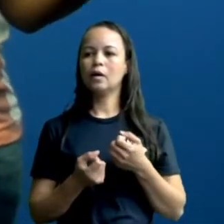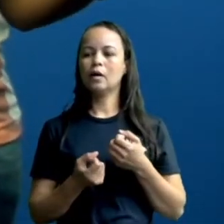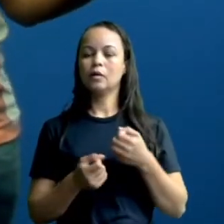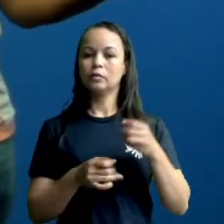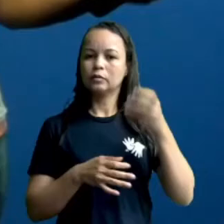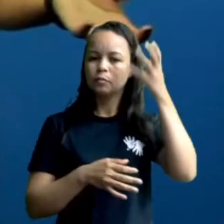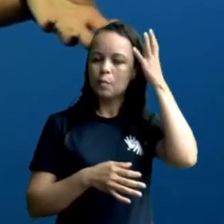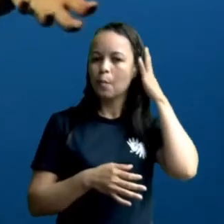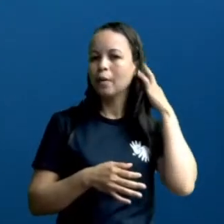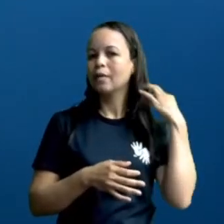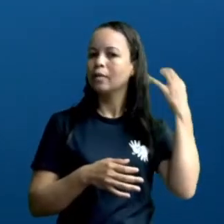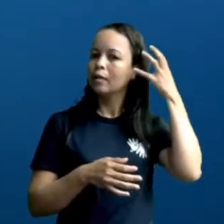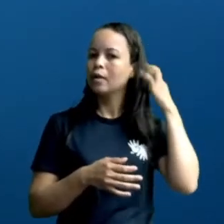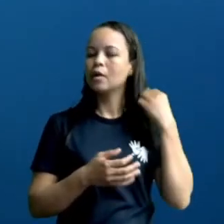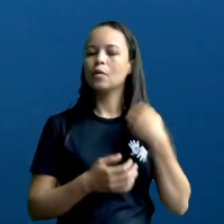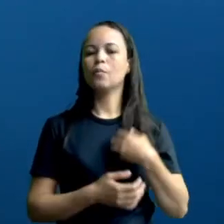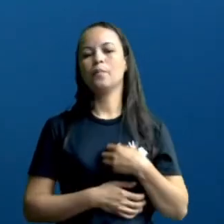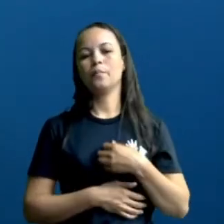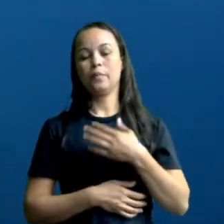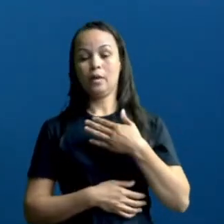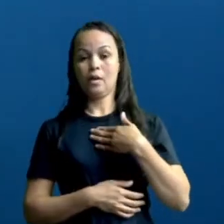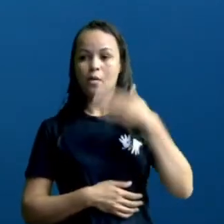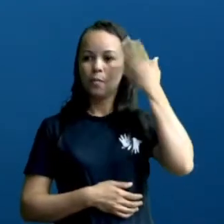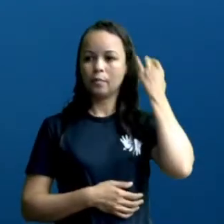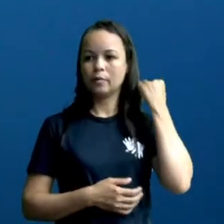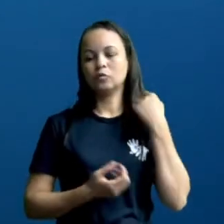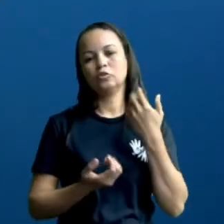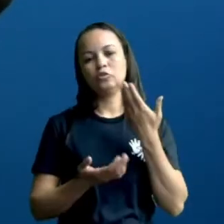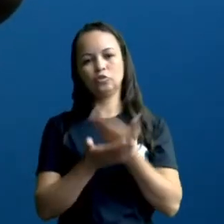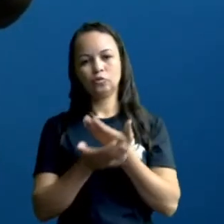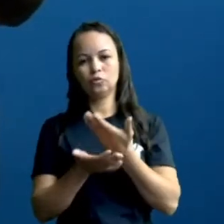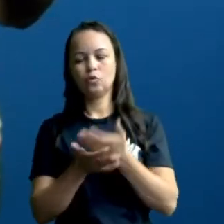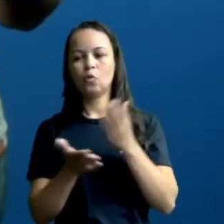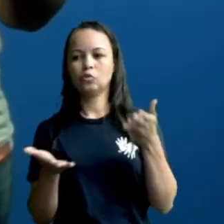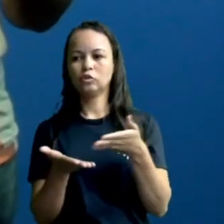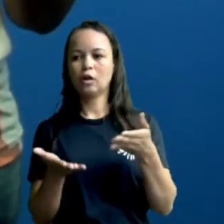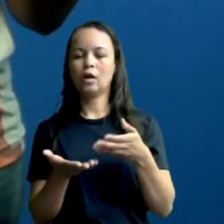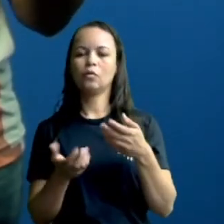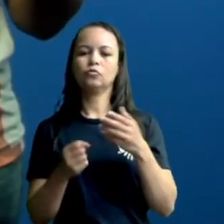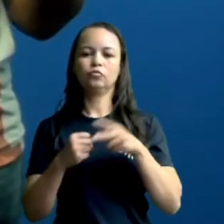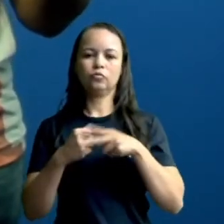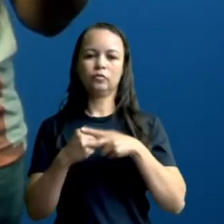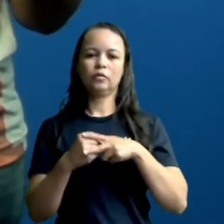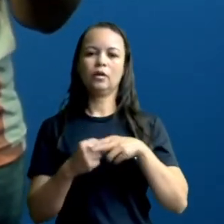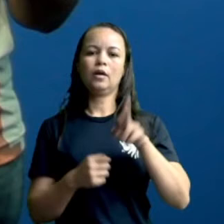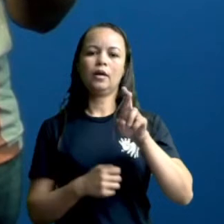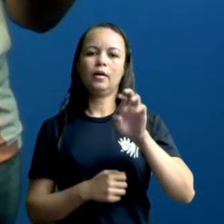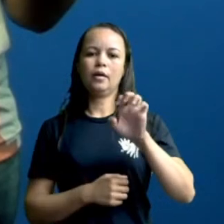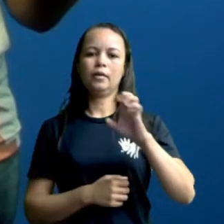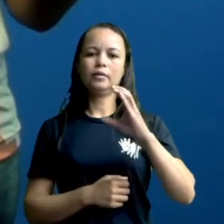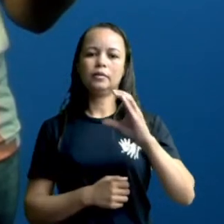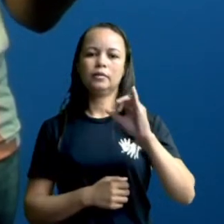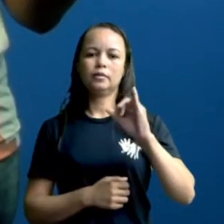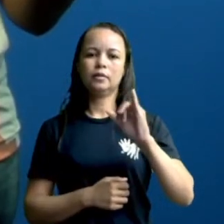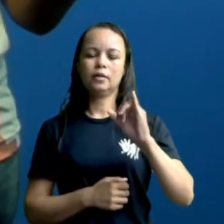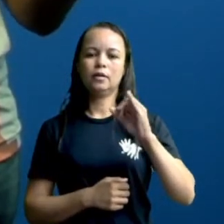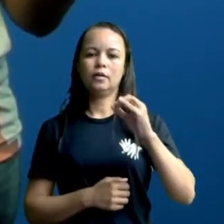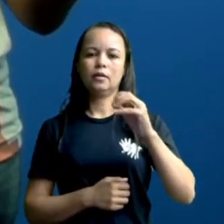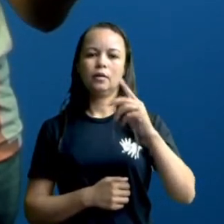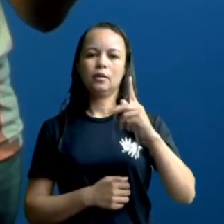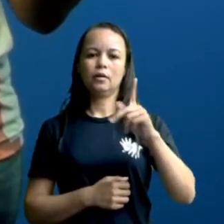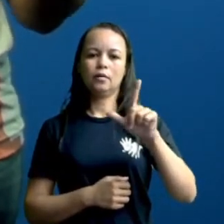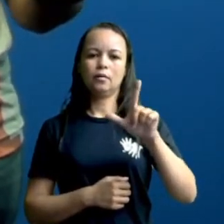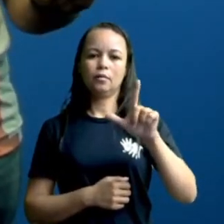a ação do verbo. A gente estudou isso quando estudou verbos recíprocos, né? Que já os verbos recíprocos a gente